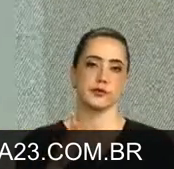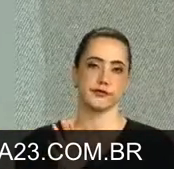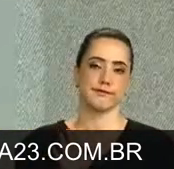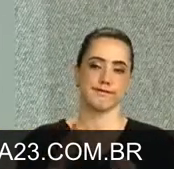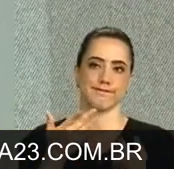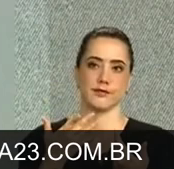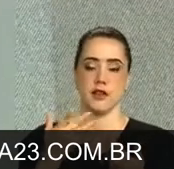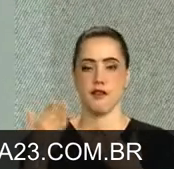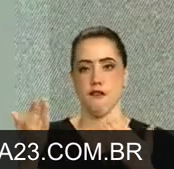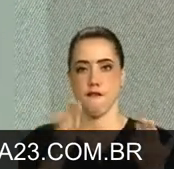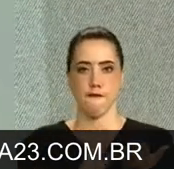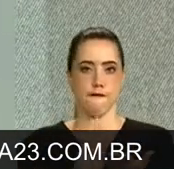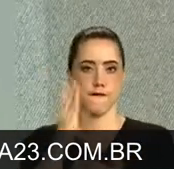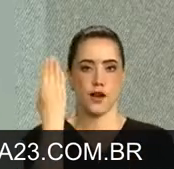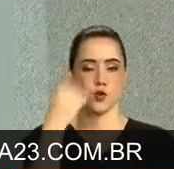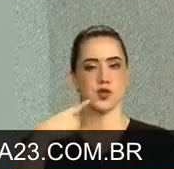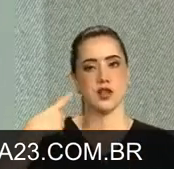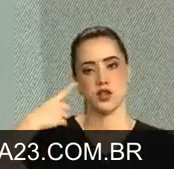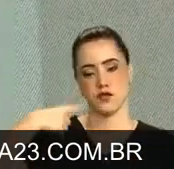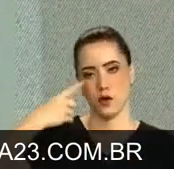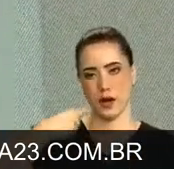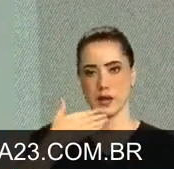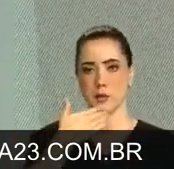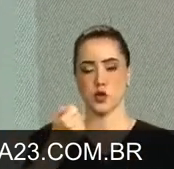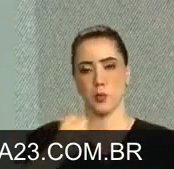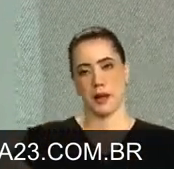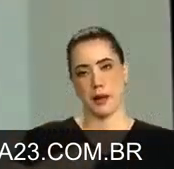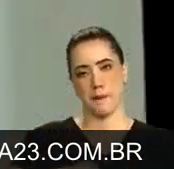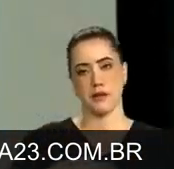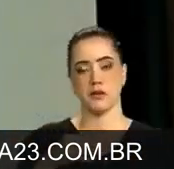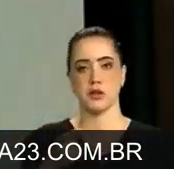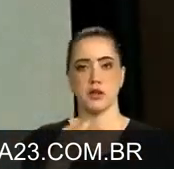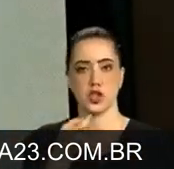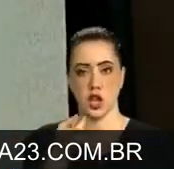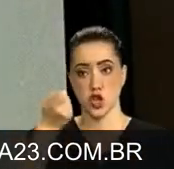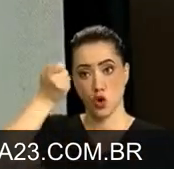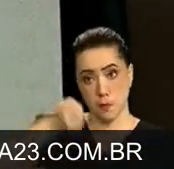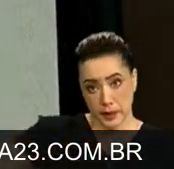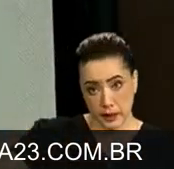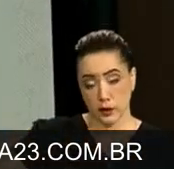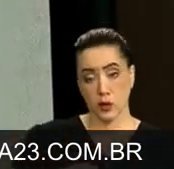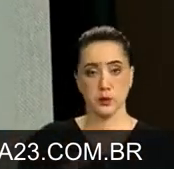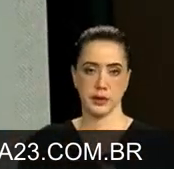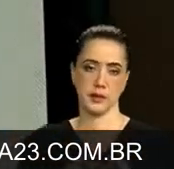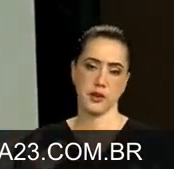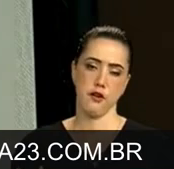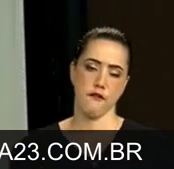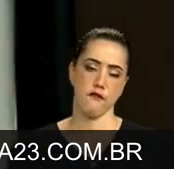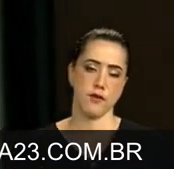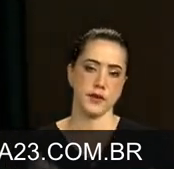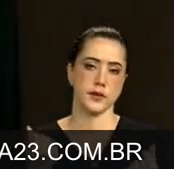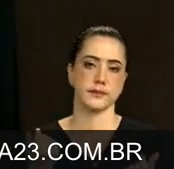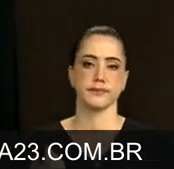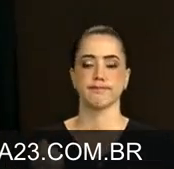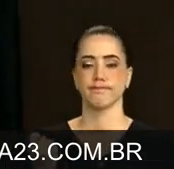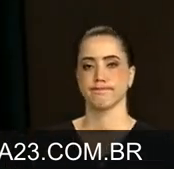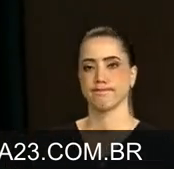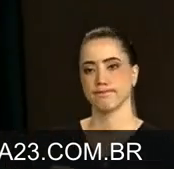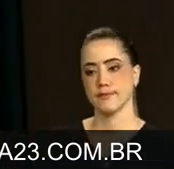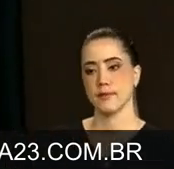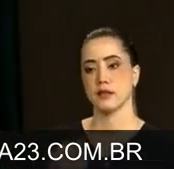advogados responsáveis pelo processo e pedem o pagamento de taxas obrigatórias para liberar supostas